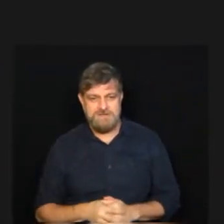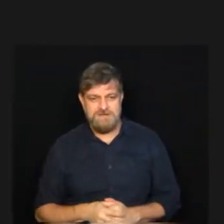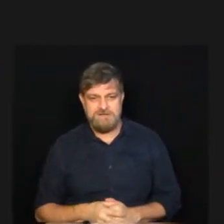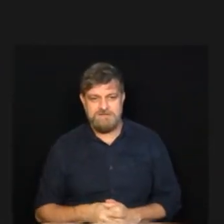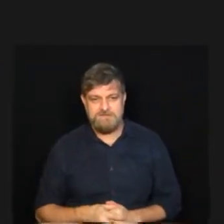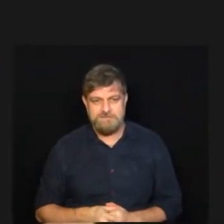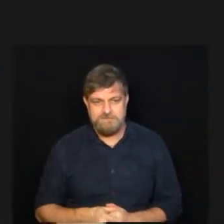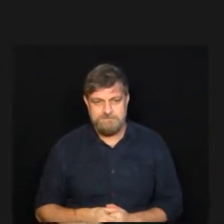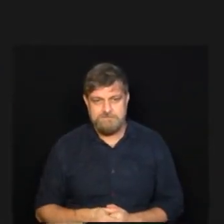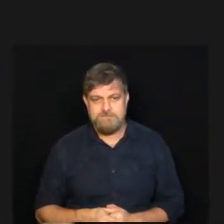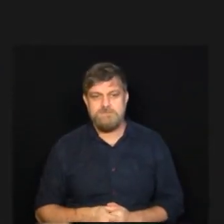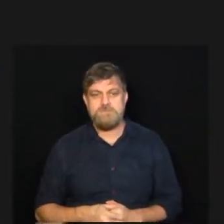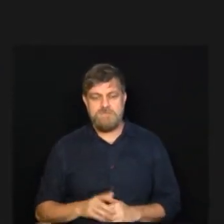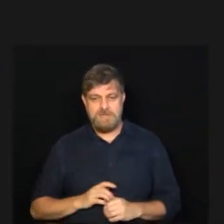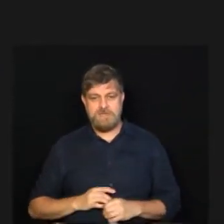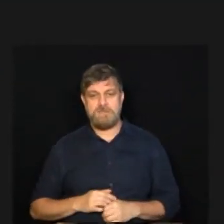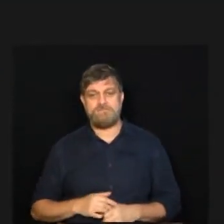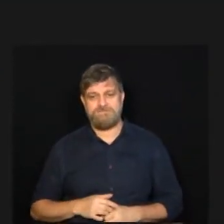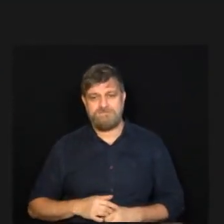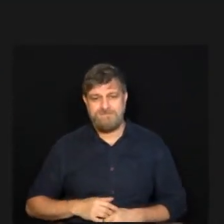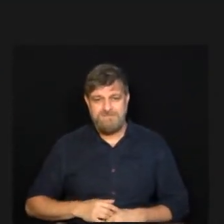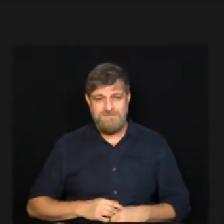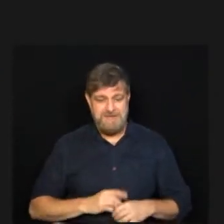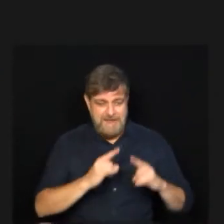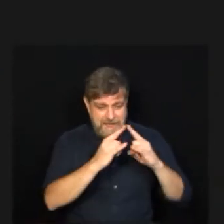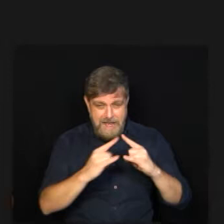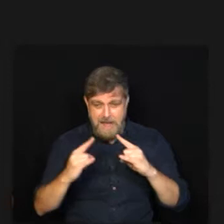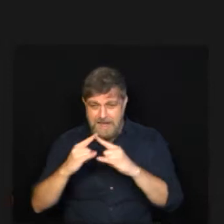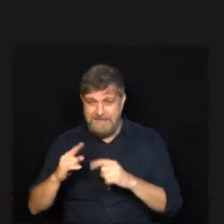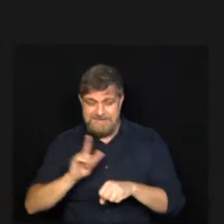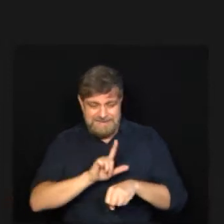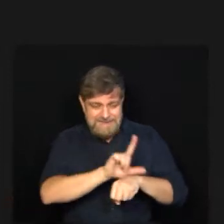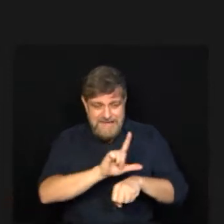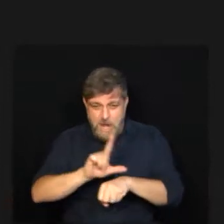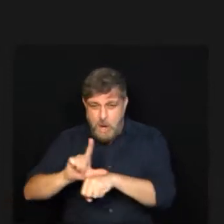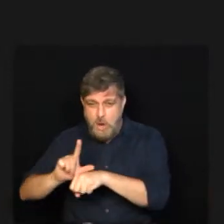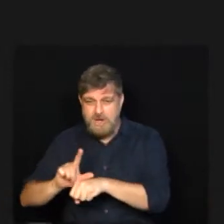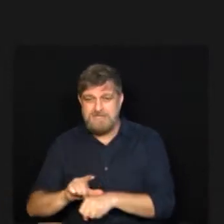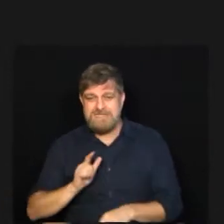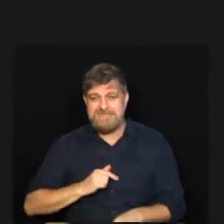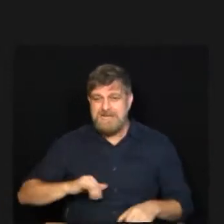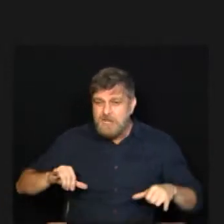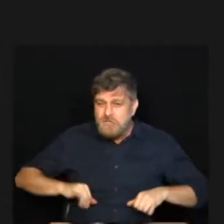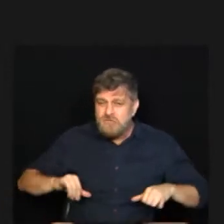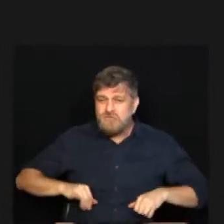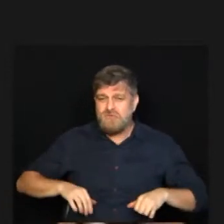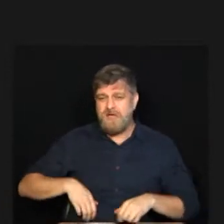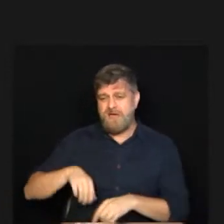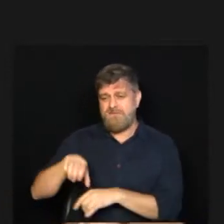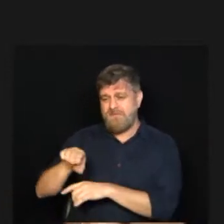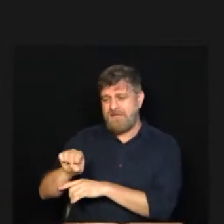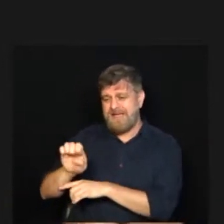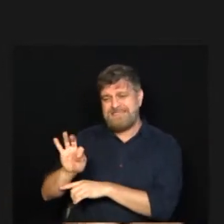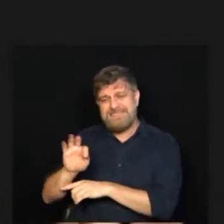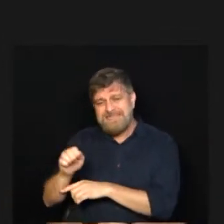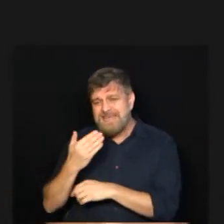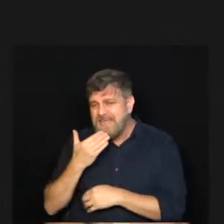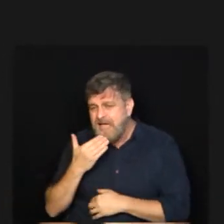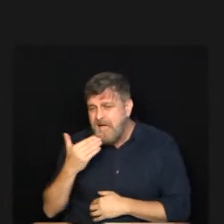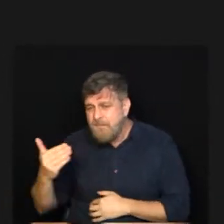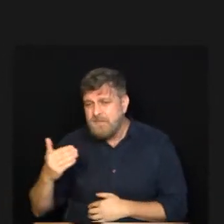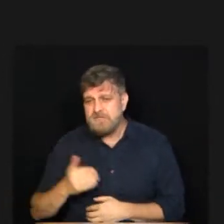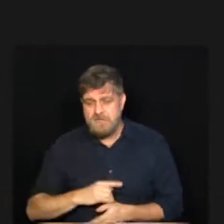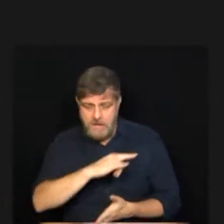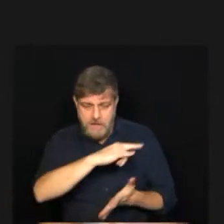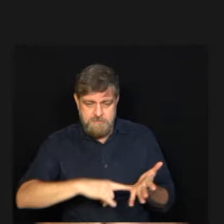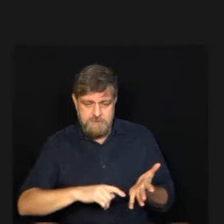Os permissionários da CETEC hoje sofrem muito com a situação. E também pedindo que na